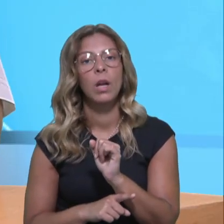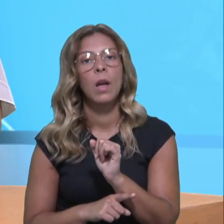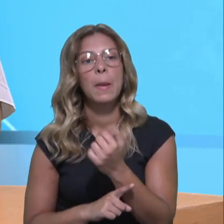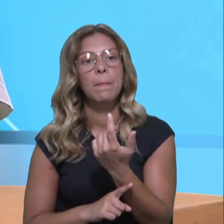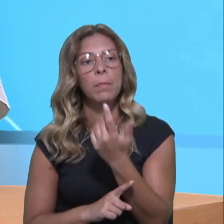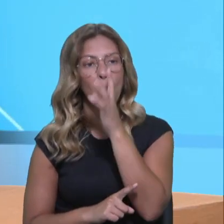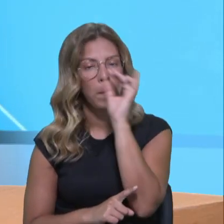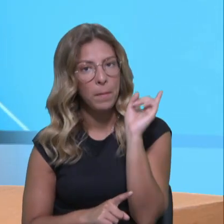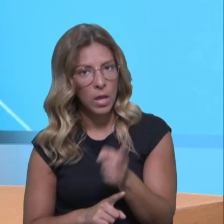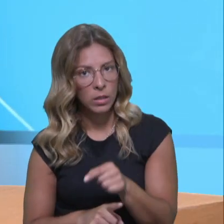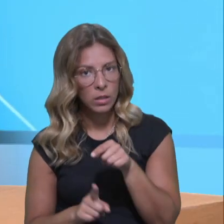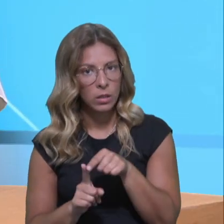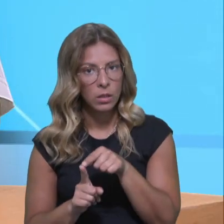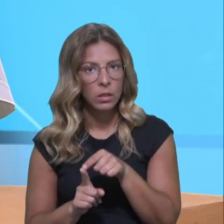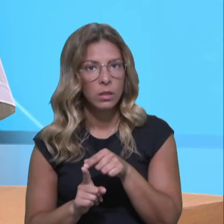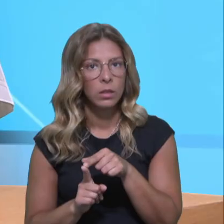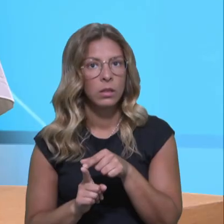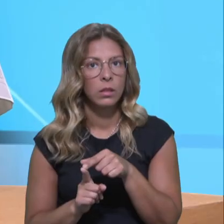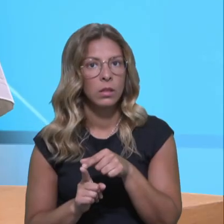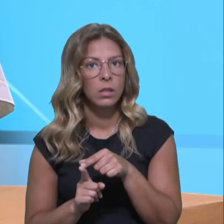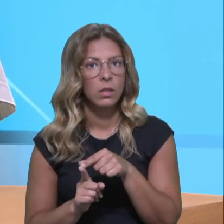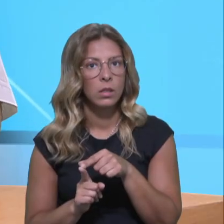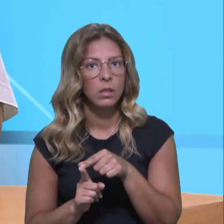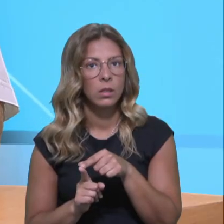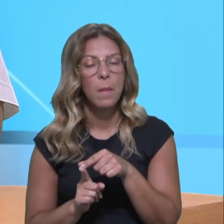começar por invocar